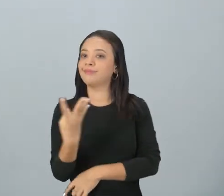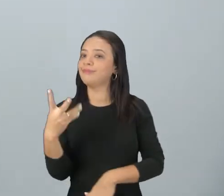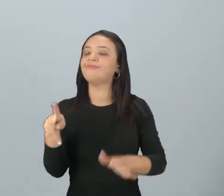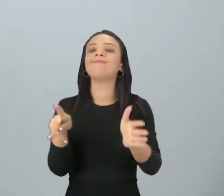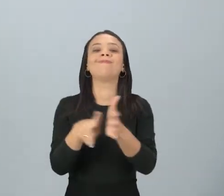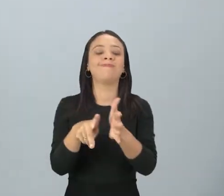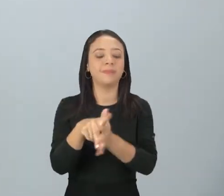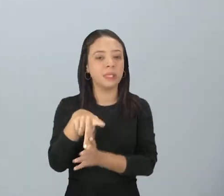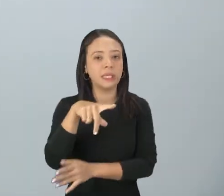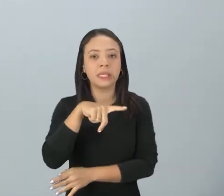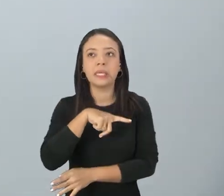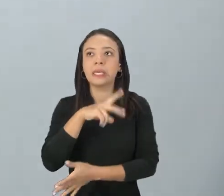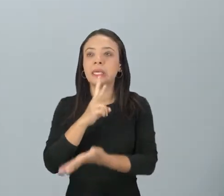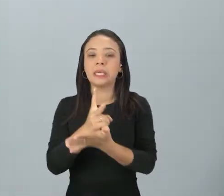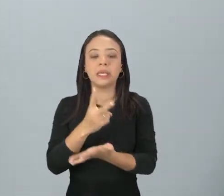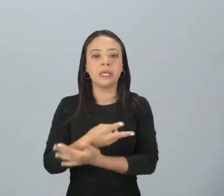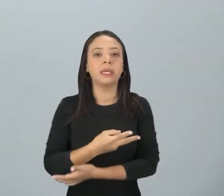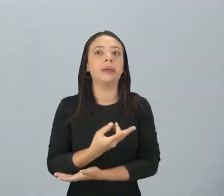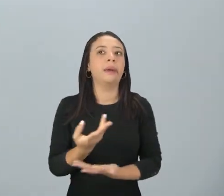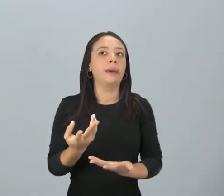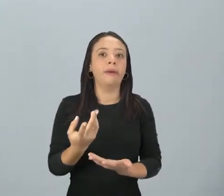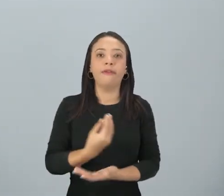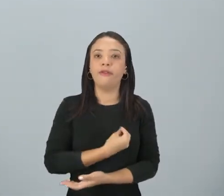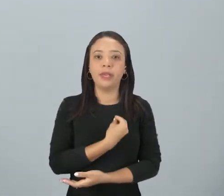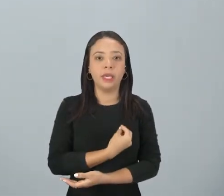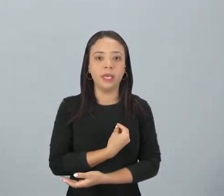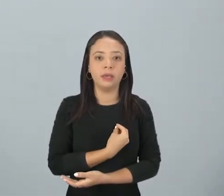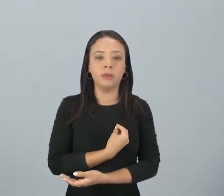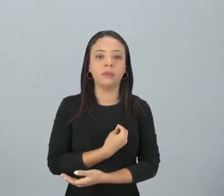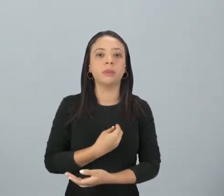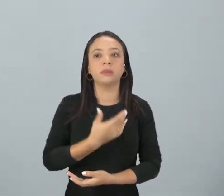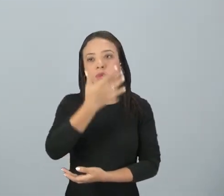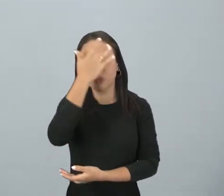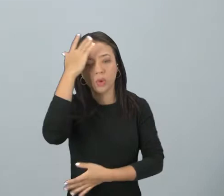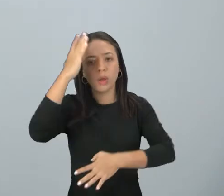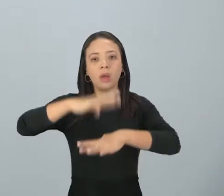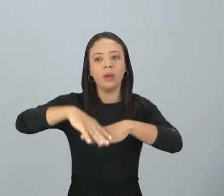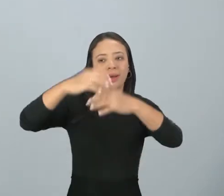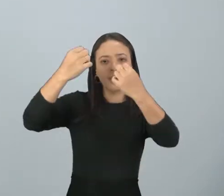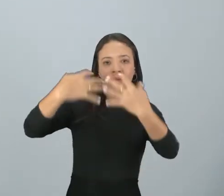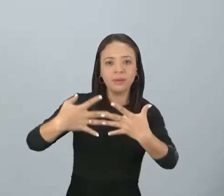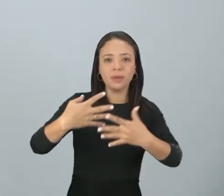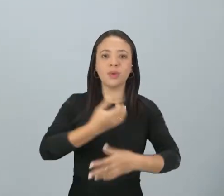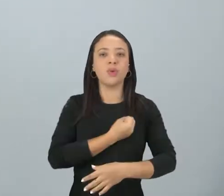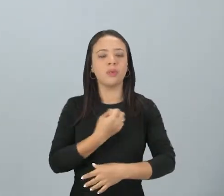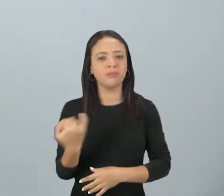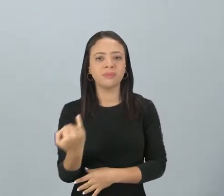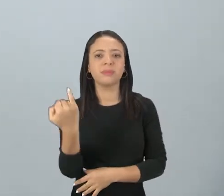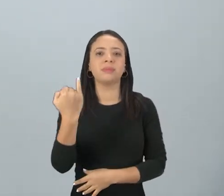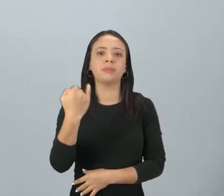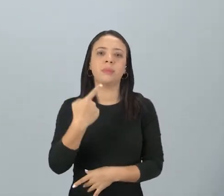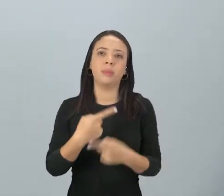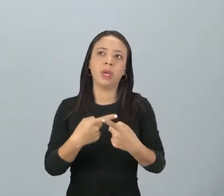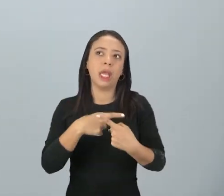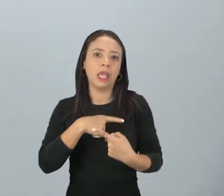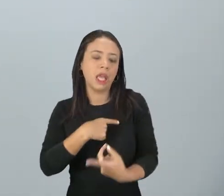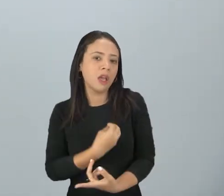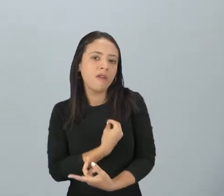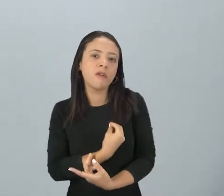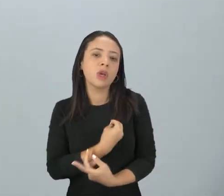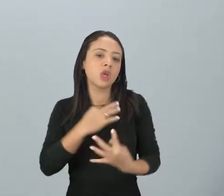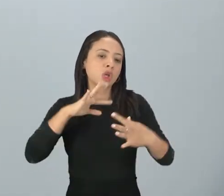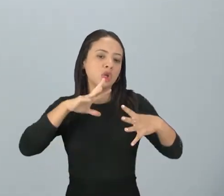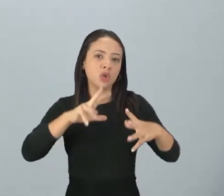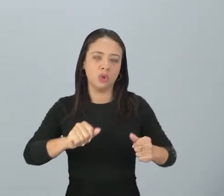né? Que tanta galerinha da matemática fala aí, os números são importantes, estão presentes na nossa vida e também entra nessa questão da rotina,